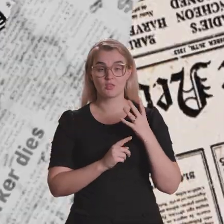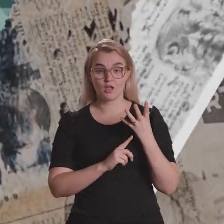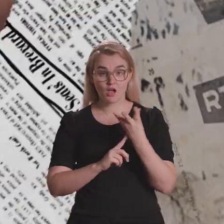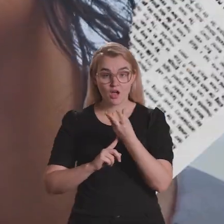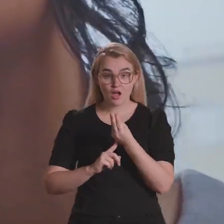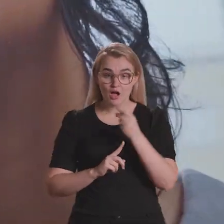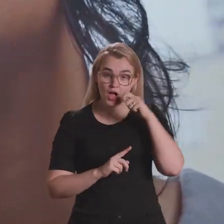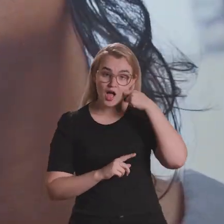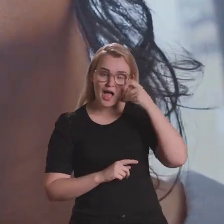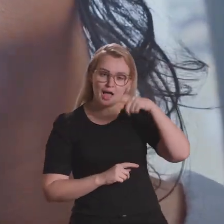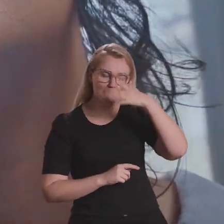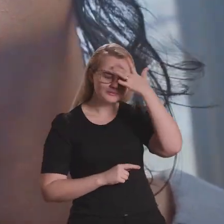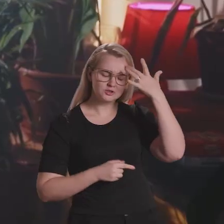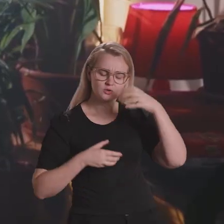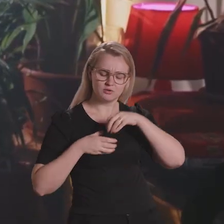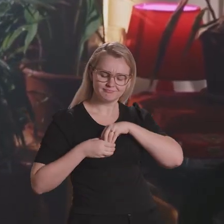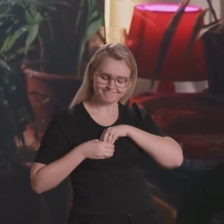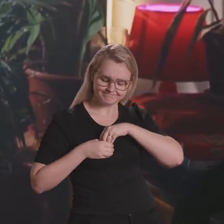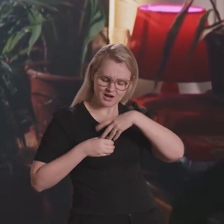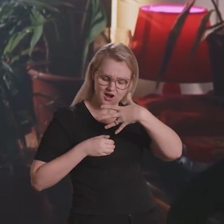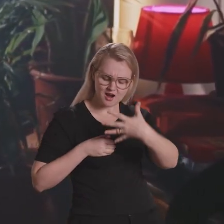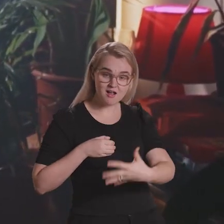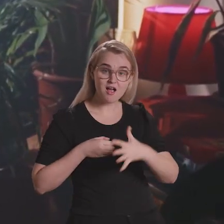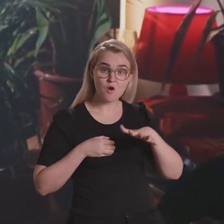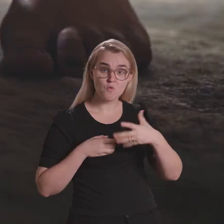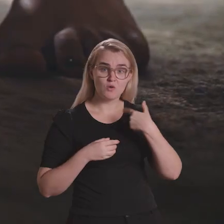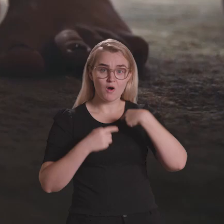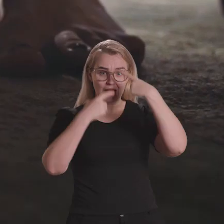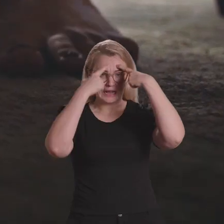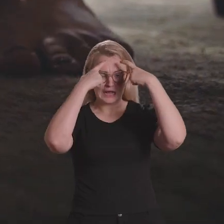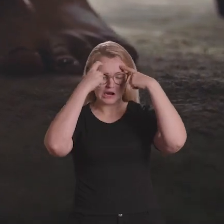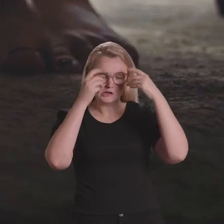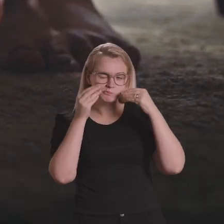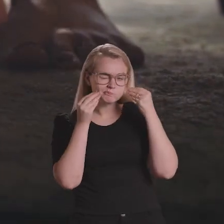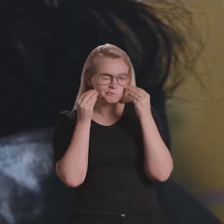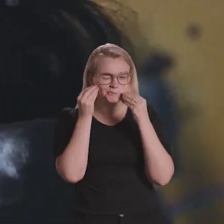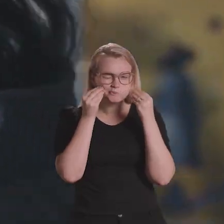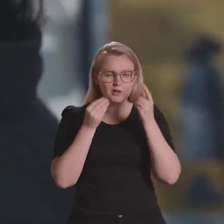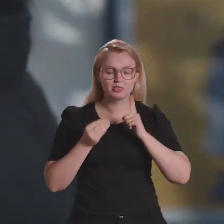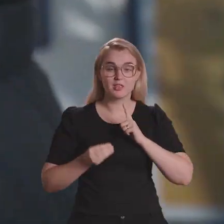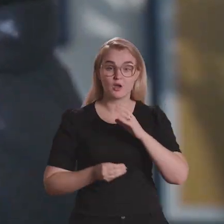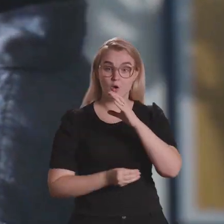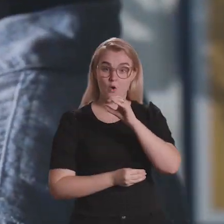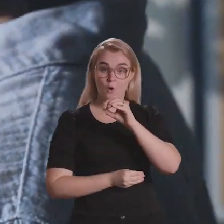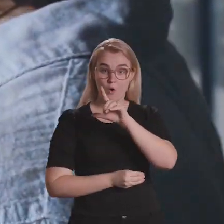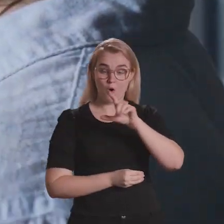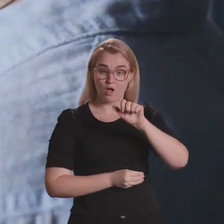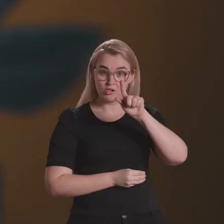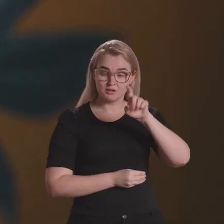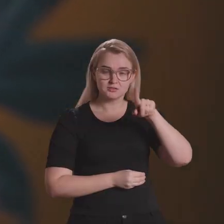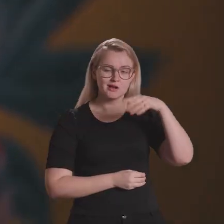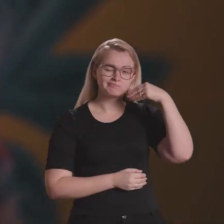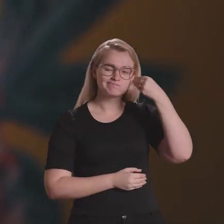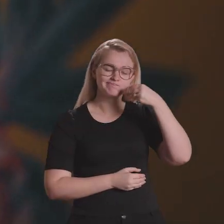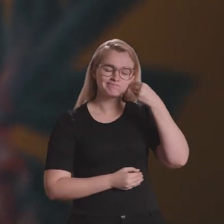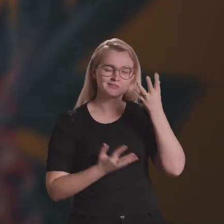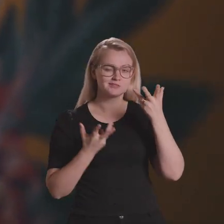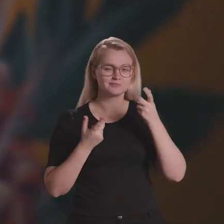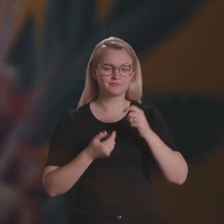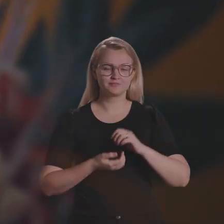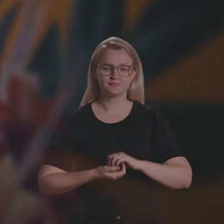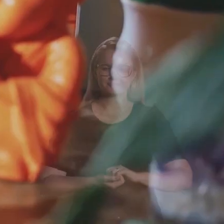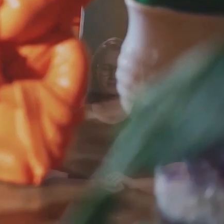O artista é aquele que põe para fora o interior dele. Que enquanto eu tô criando, eu estou experimentando. A collage é muito experimental. E eu